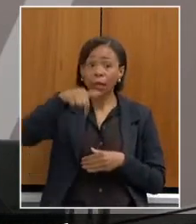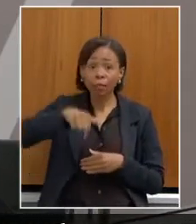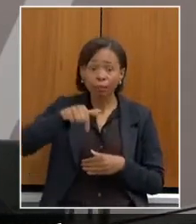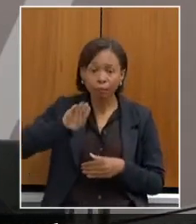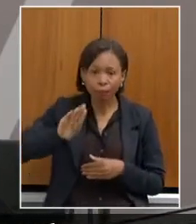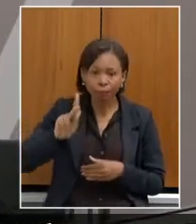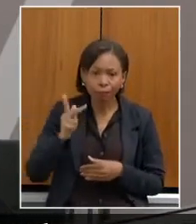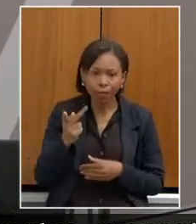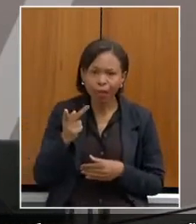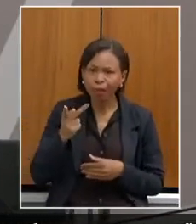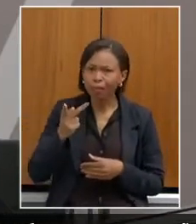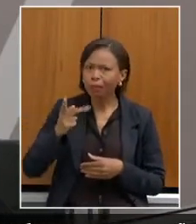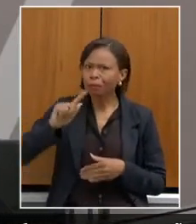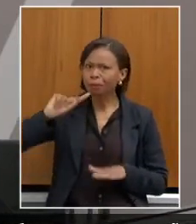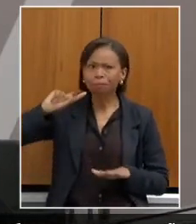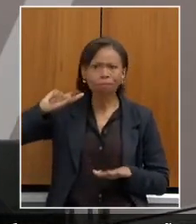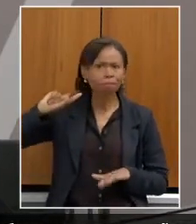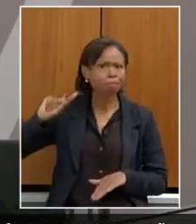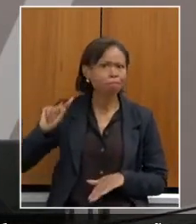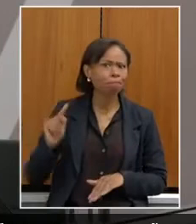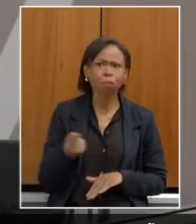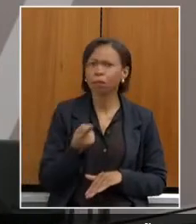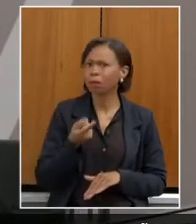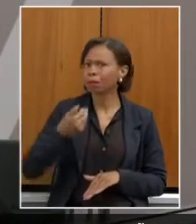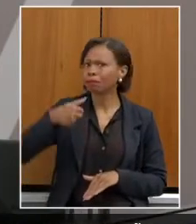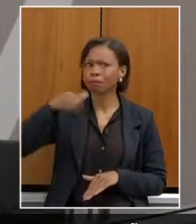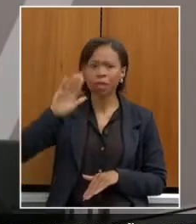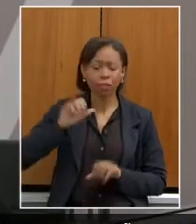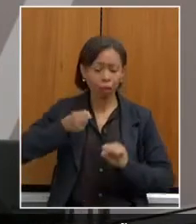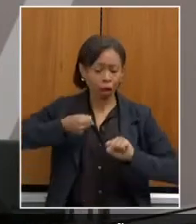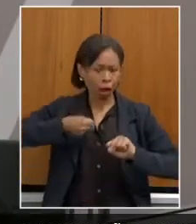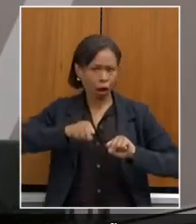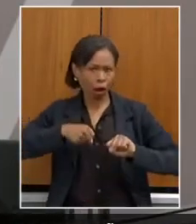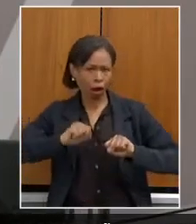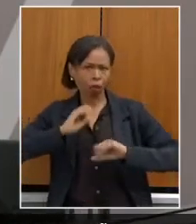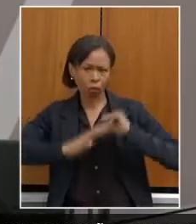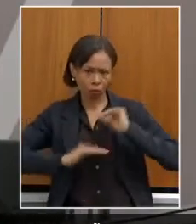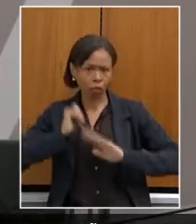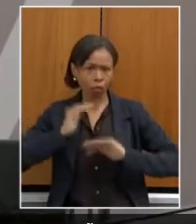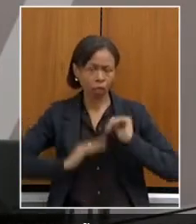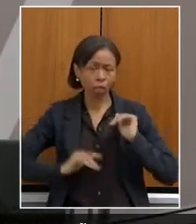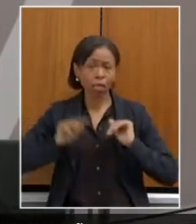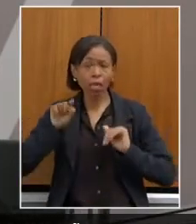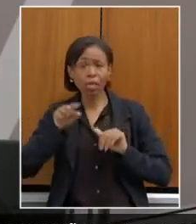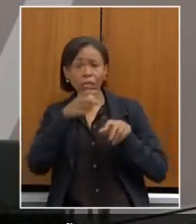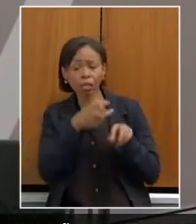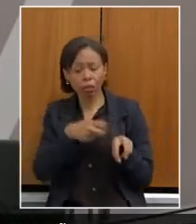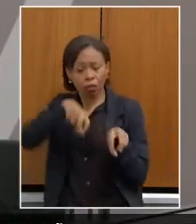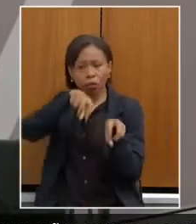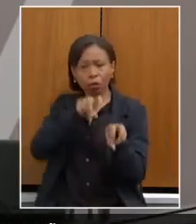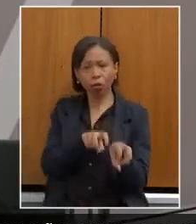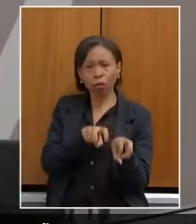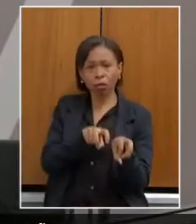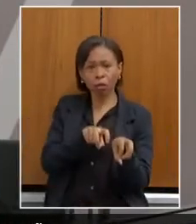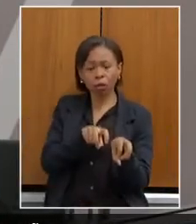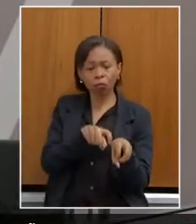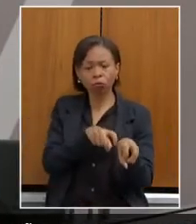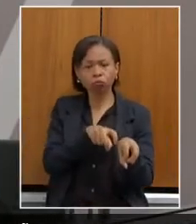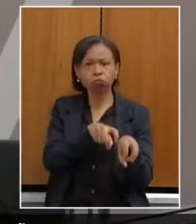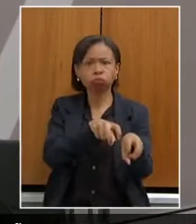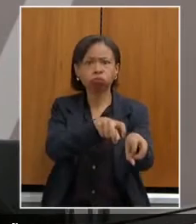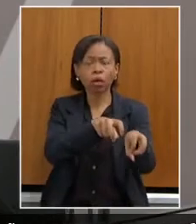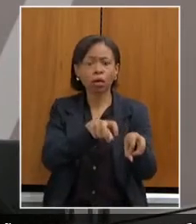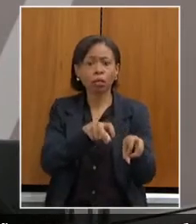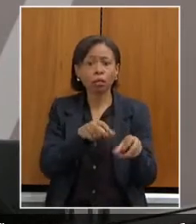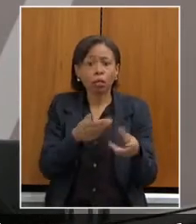mototaxistas essa pessoa pega ali um cliente ele vai ali como diz no